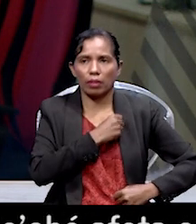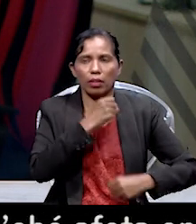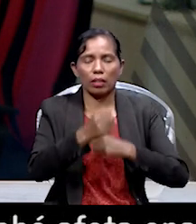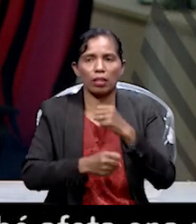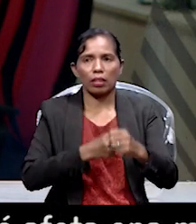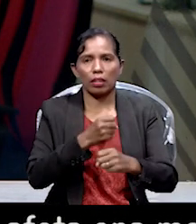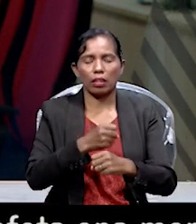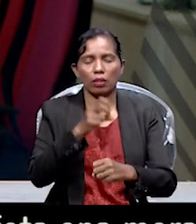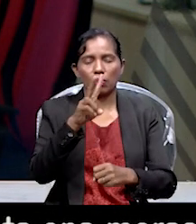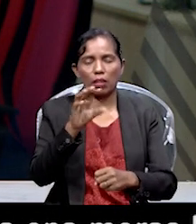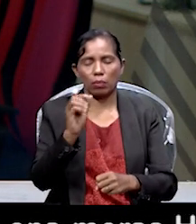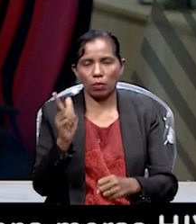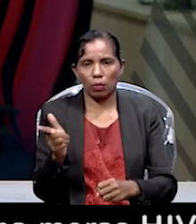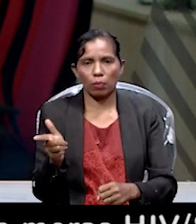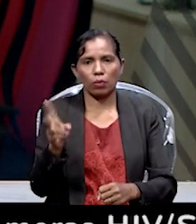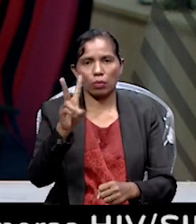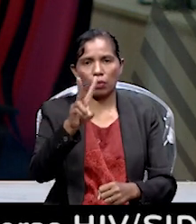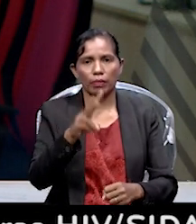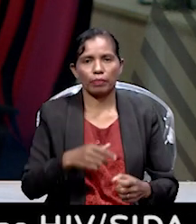Grimrua, Ronaldo Ressingrua.